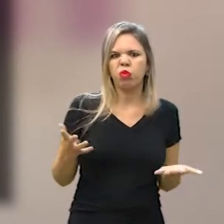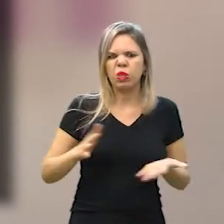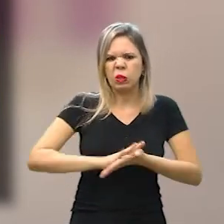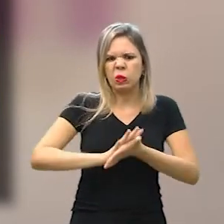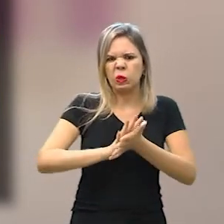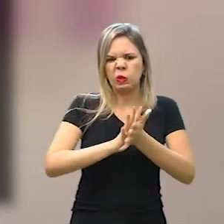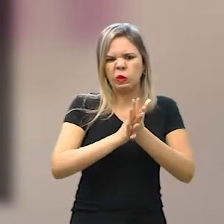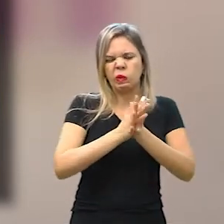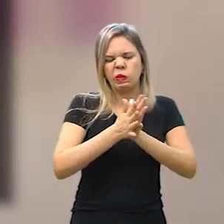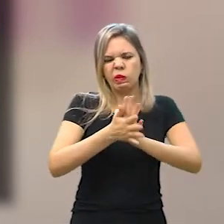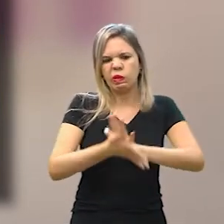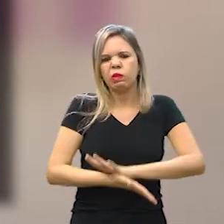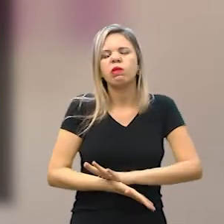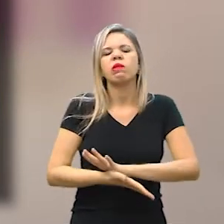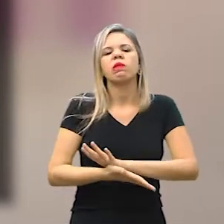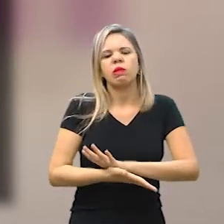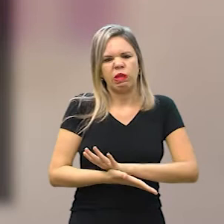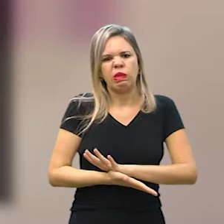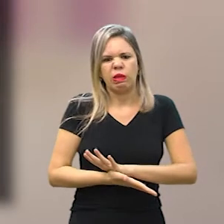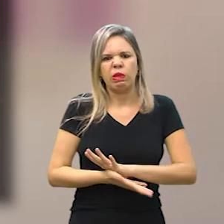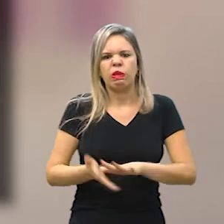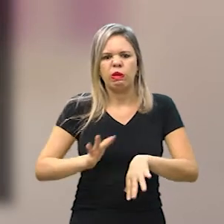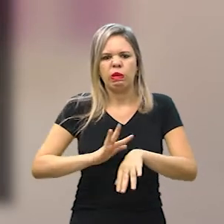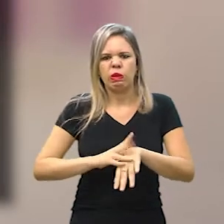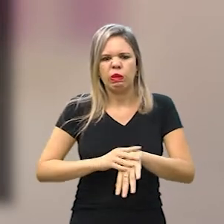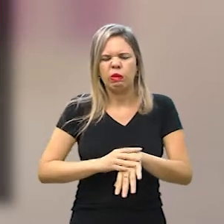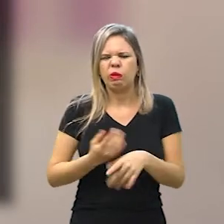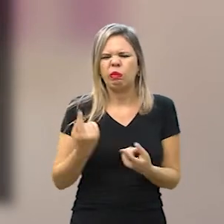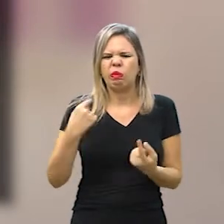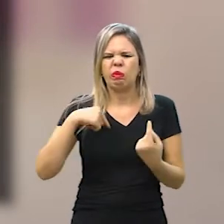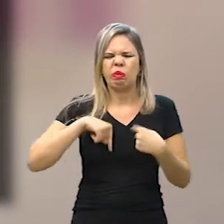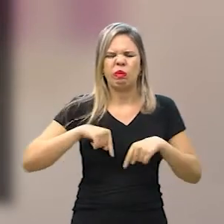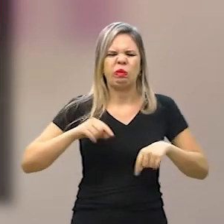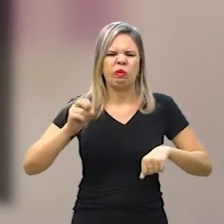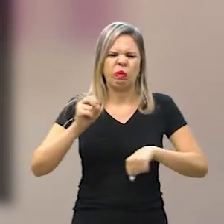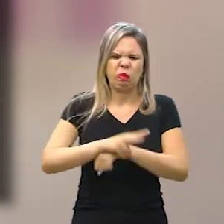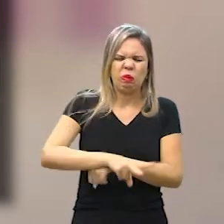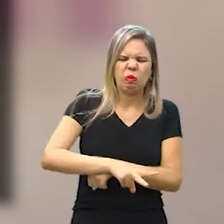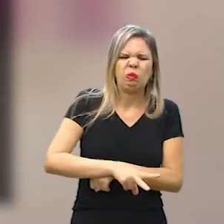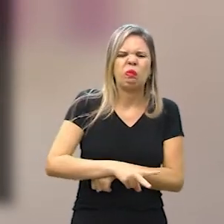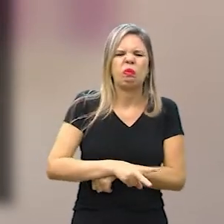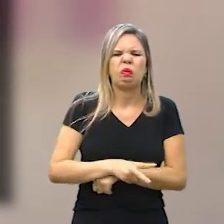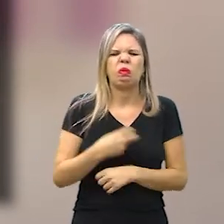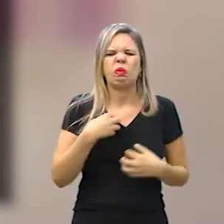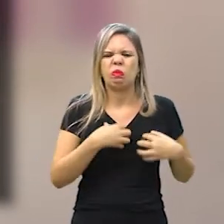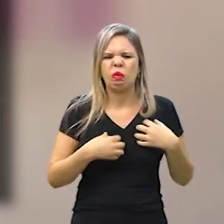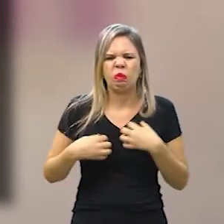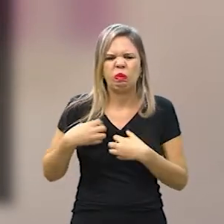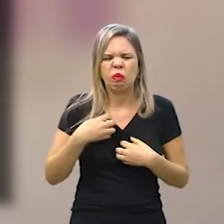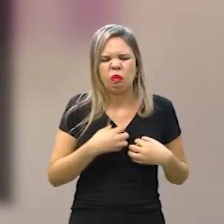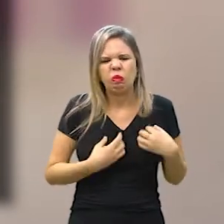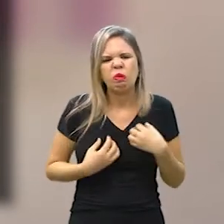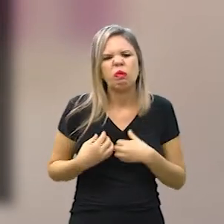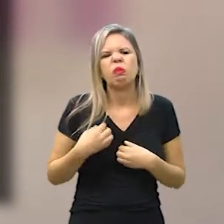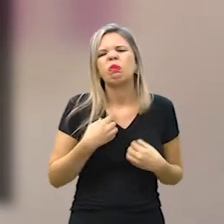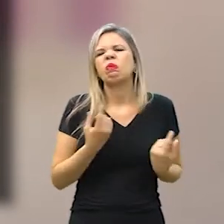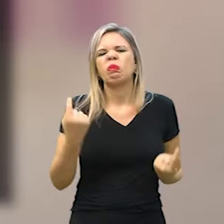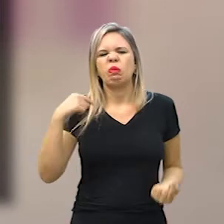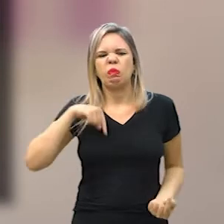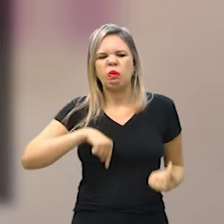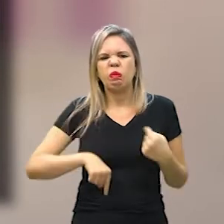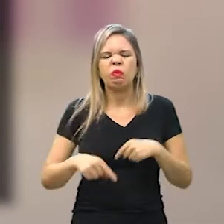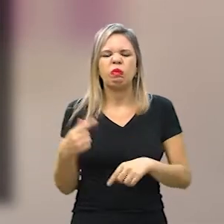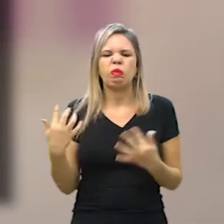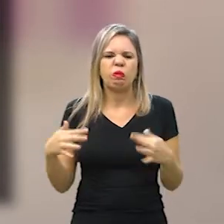de destruição, né? Vamos dizer assim, elas causam uma inflamação muito importante, né, no